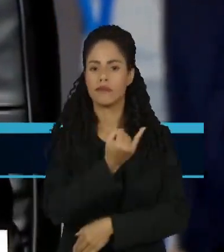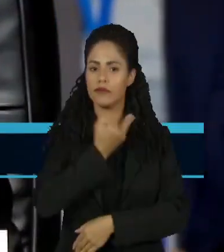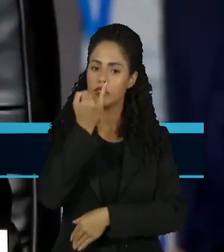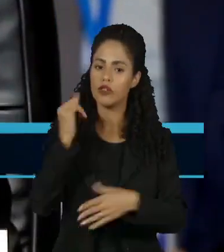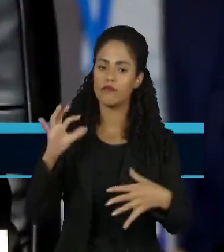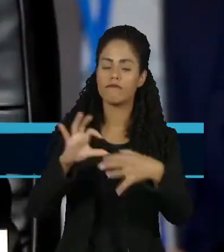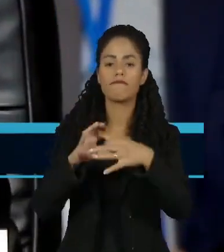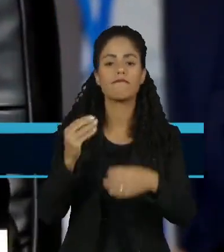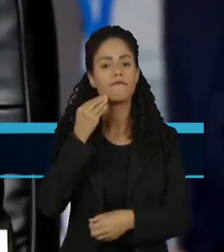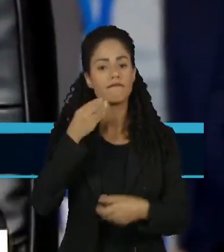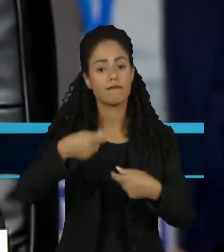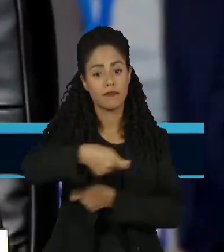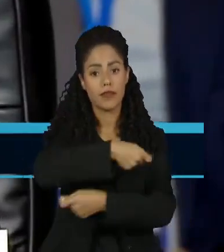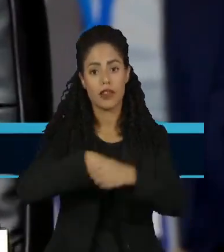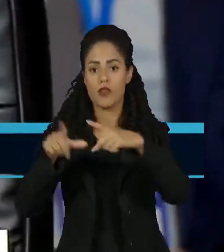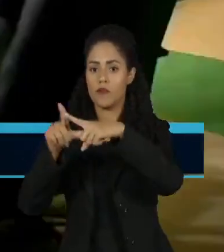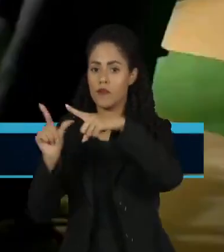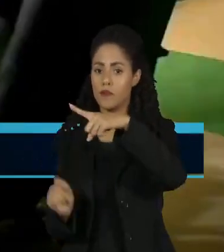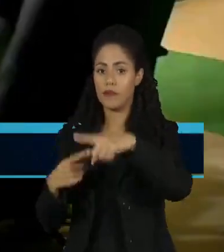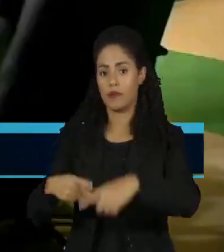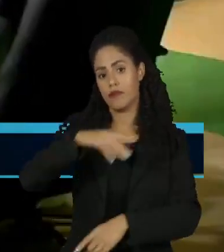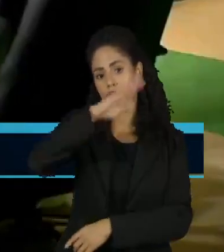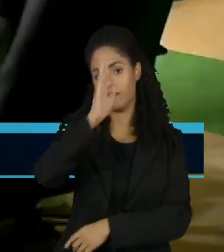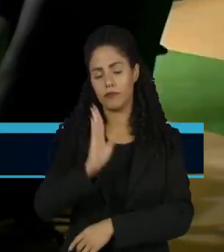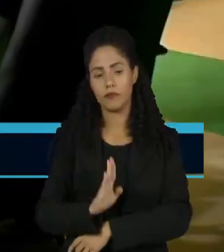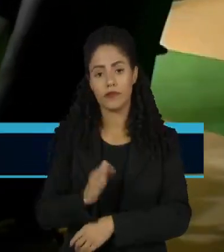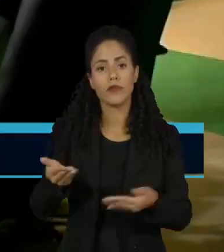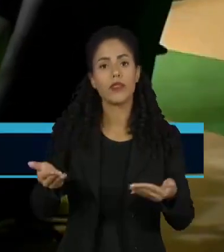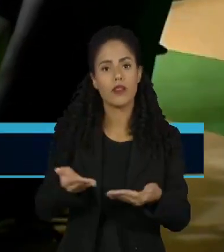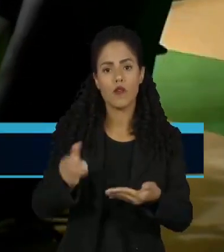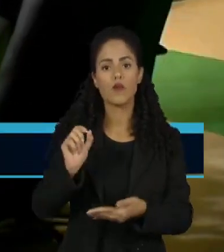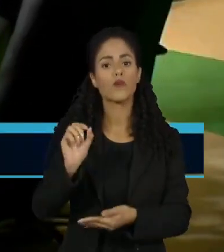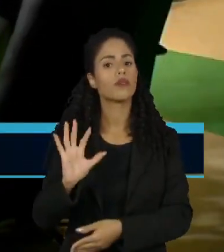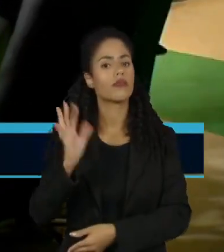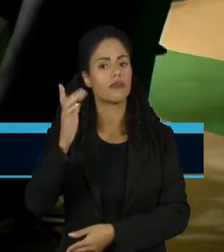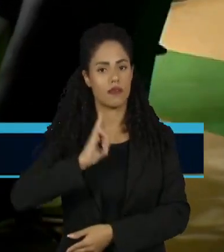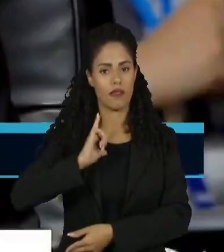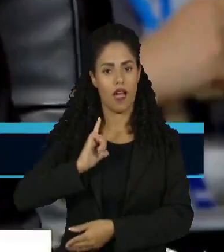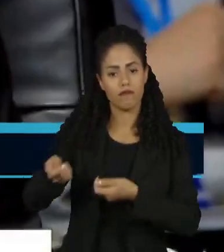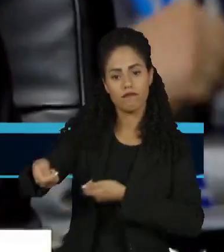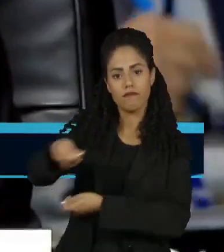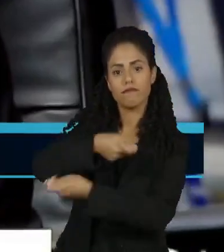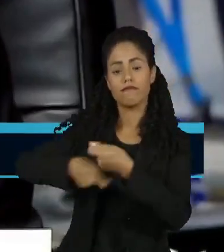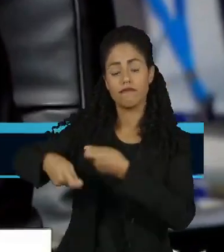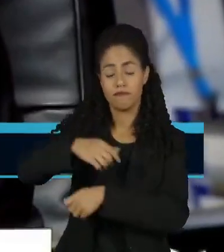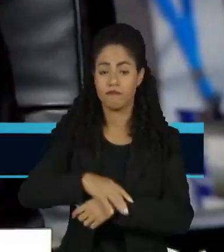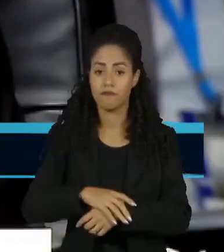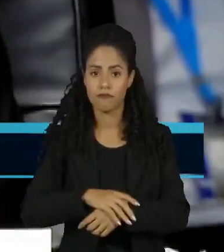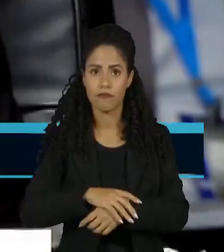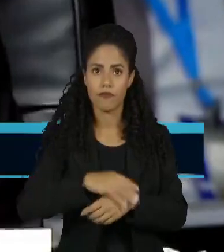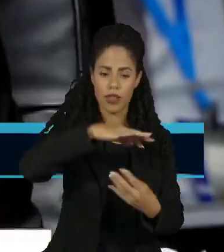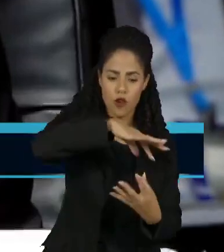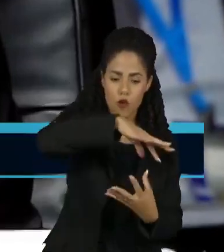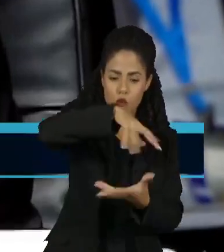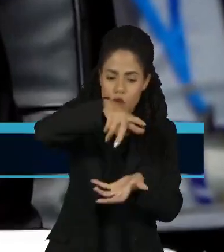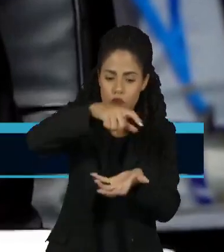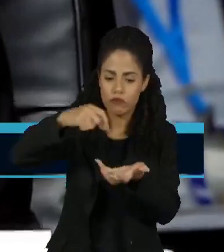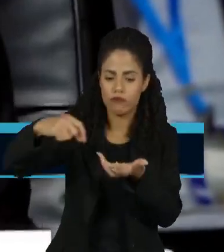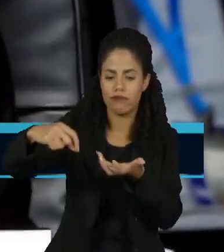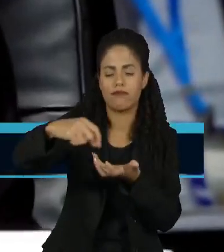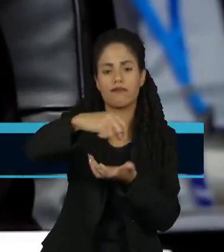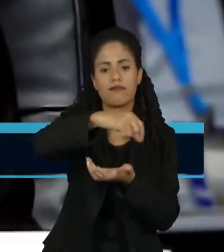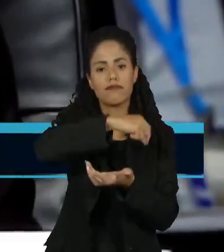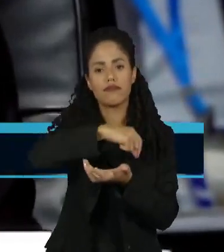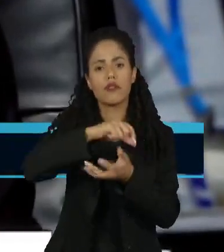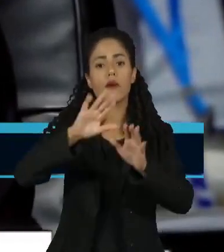comércio interno do Mercosul para o Brasil diante da fragmentação internacional. O mundo está globalizado,